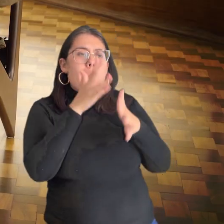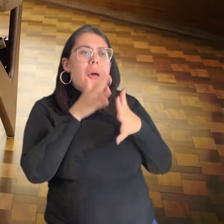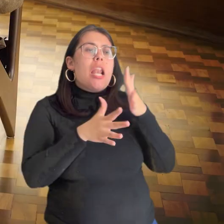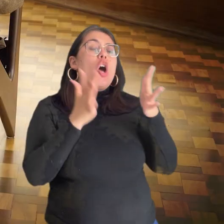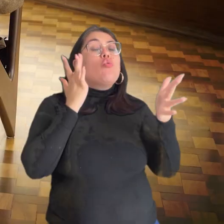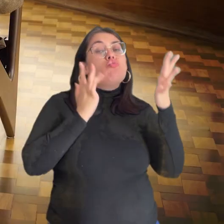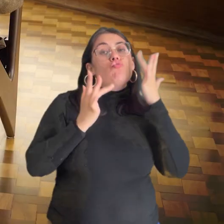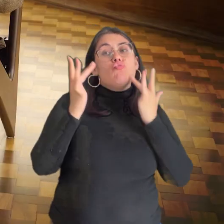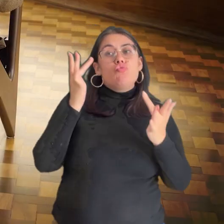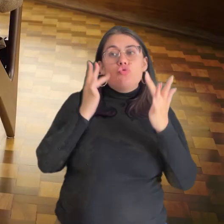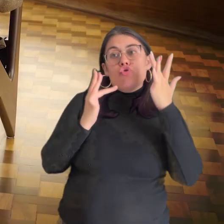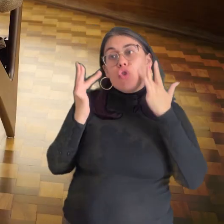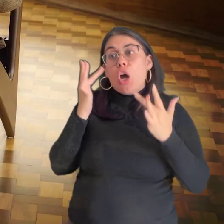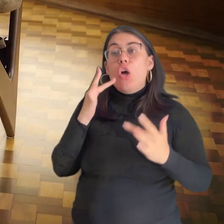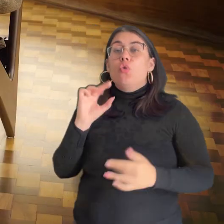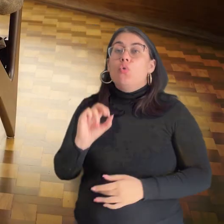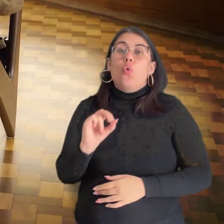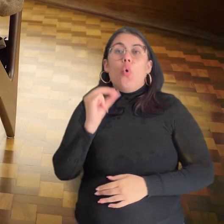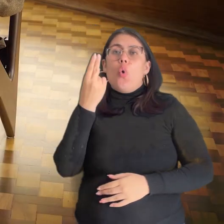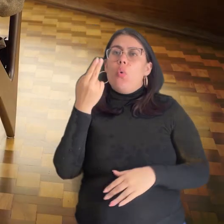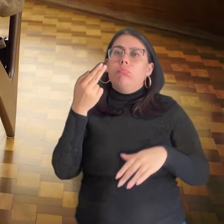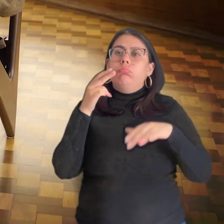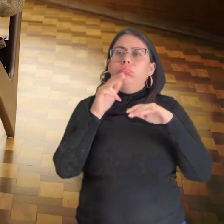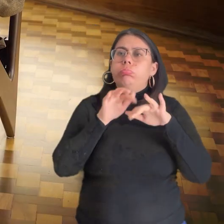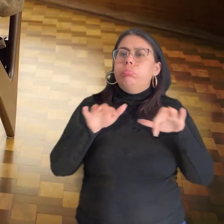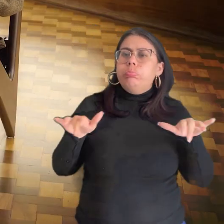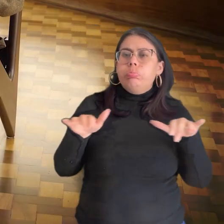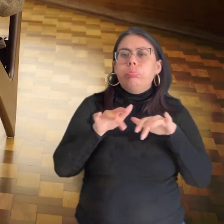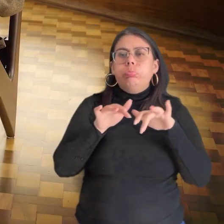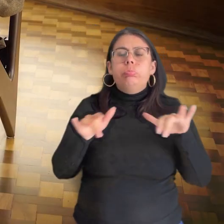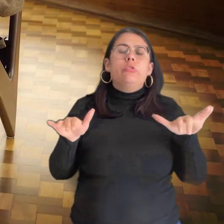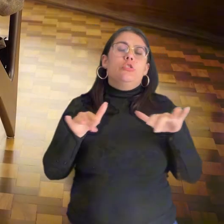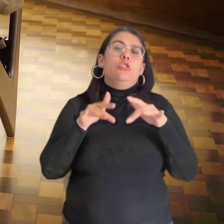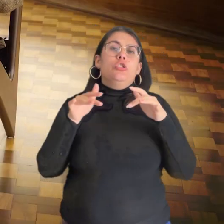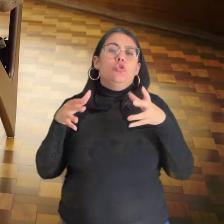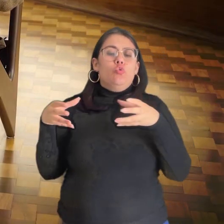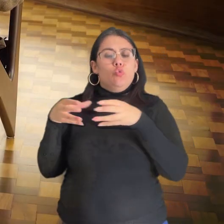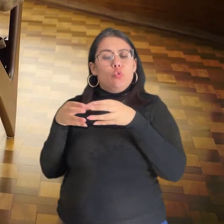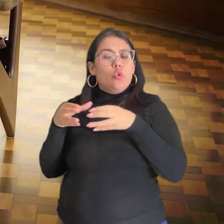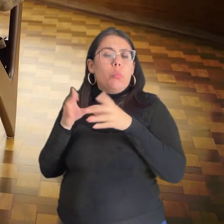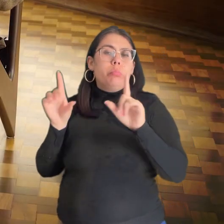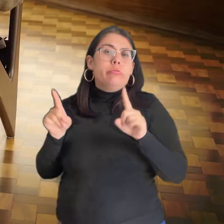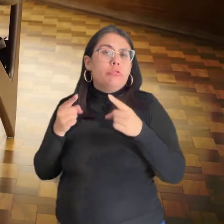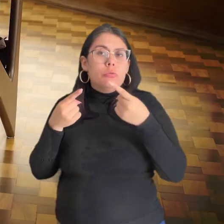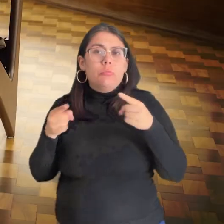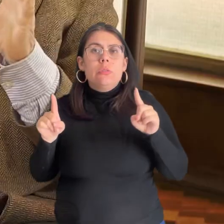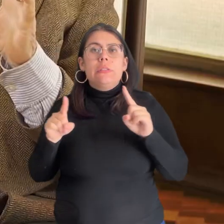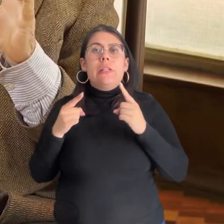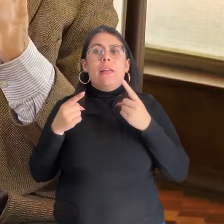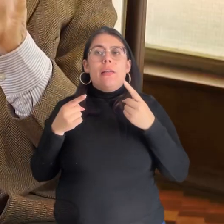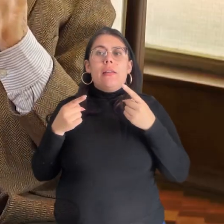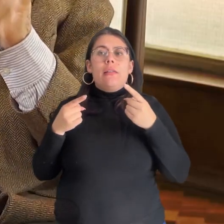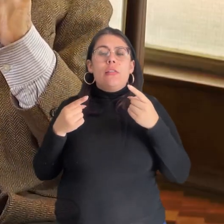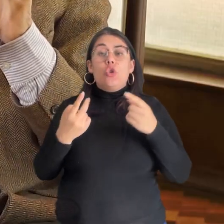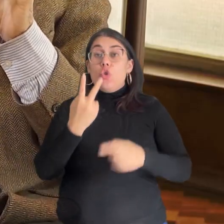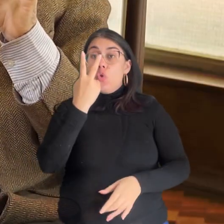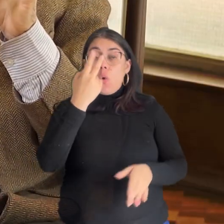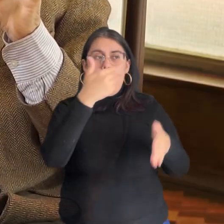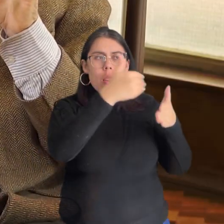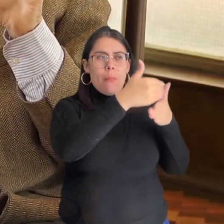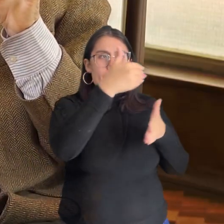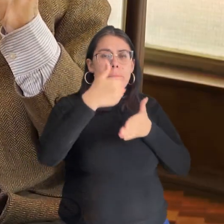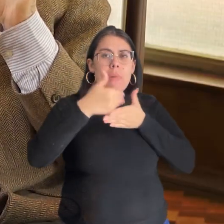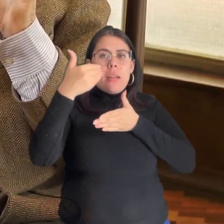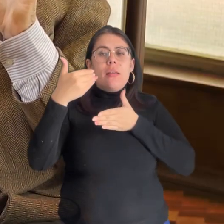atrapalhassem, seja o teatro ou um pianíssimo de uma orquestra. Ou seja, essa parede tinha